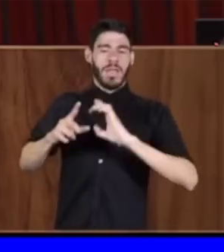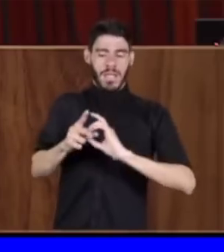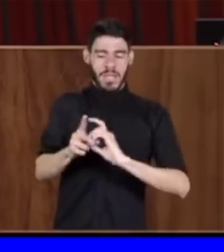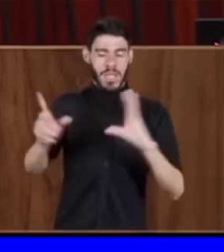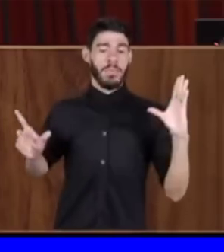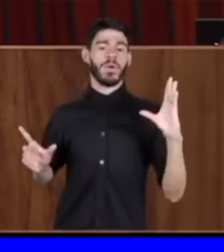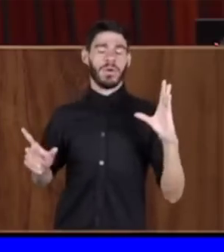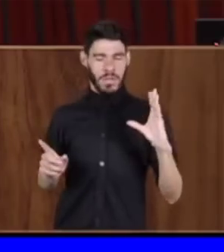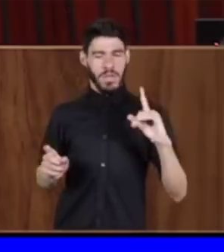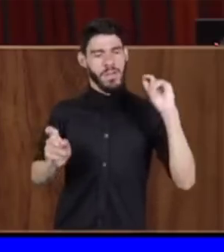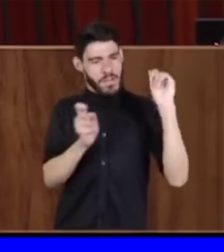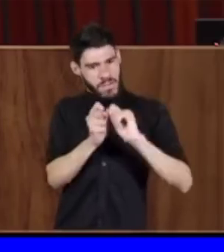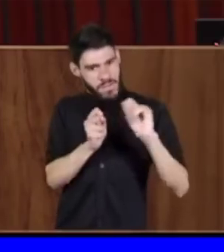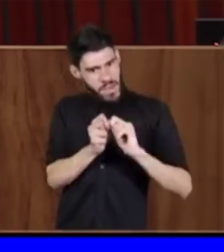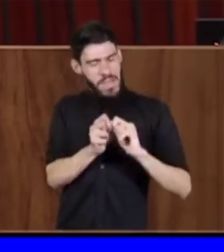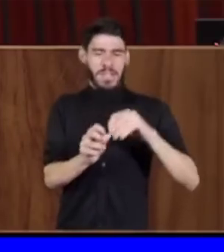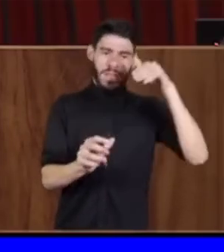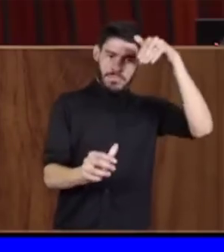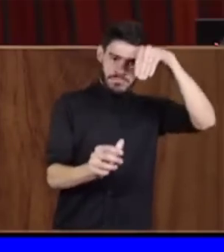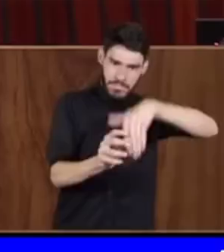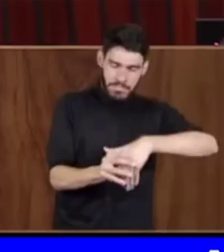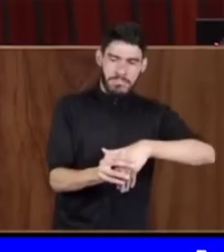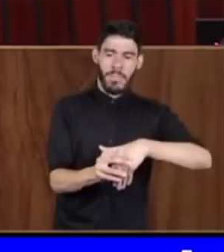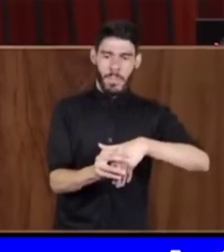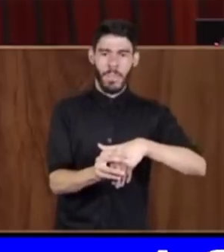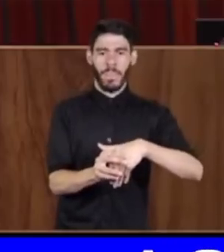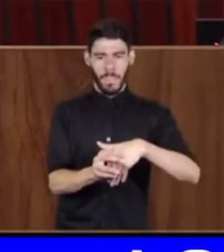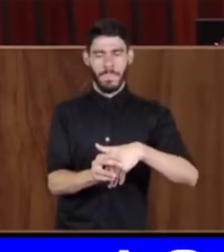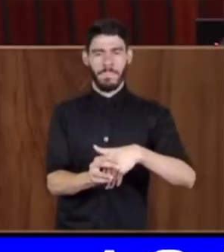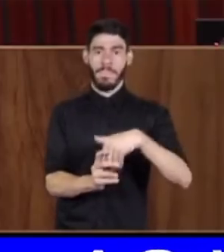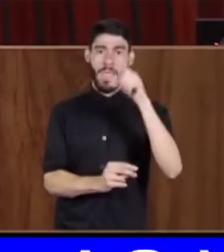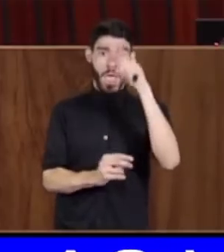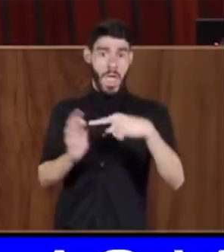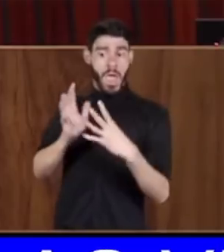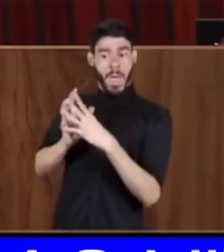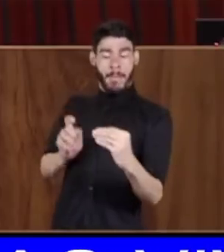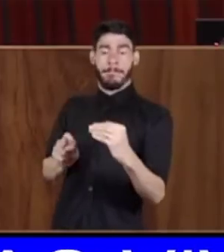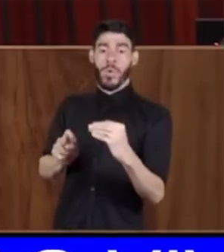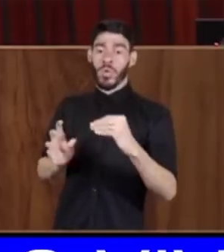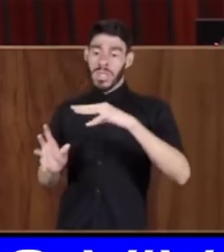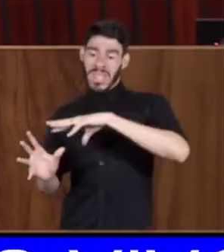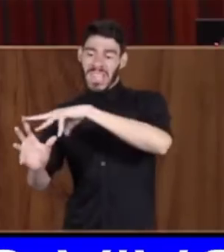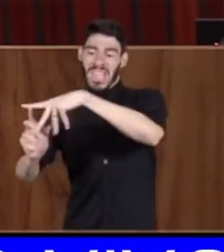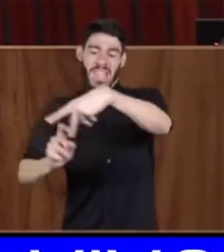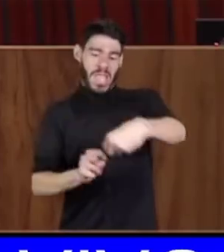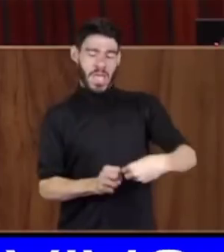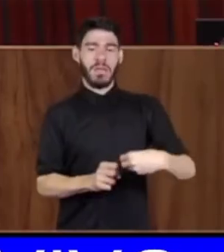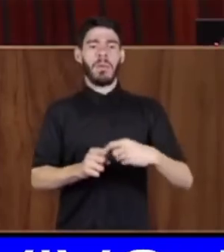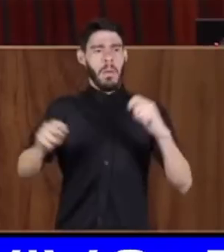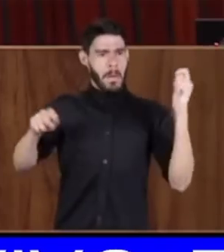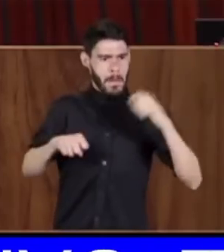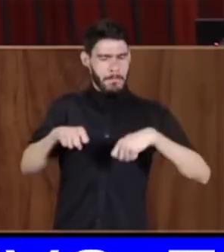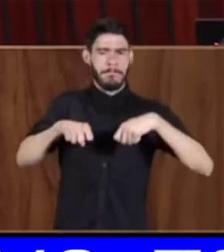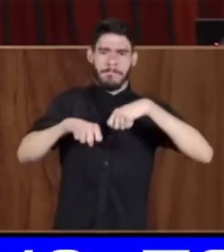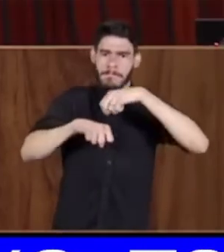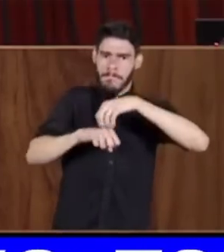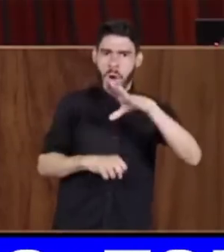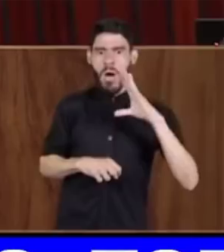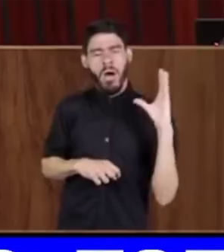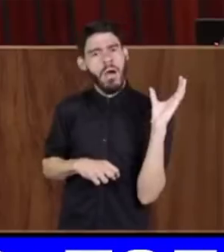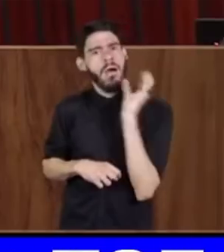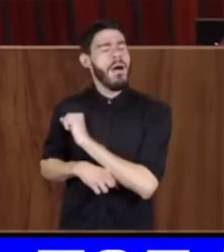democracia. Realizamos eleições que são exemplo para o mundo e que permitem a transmissão célere